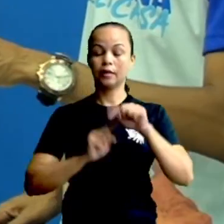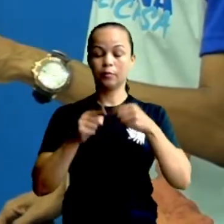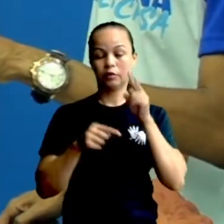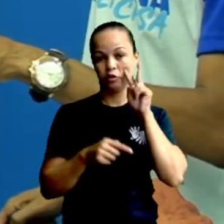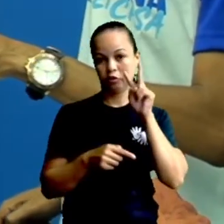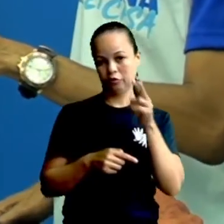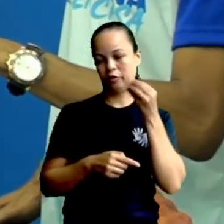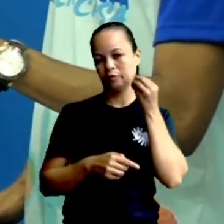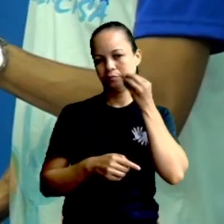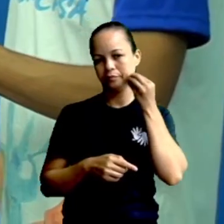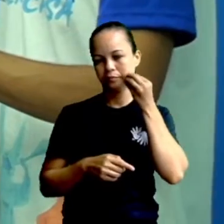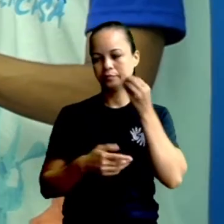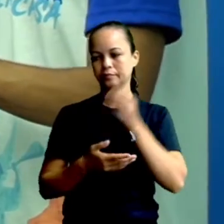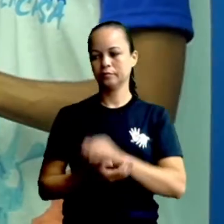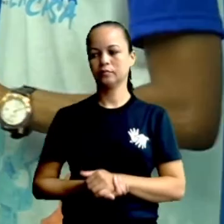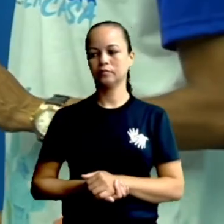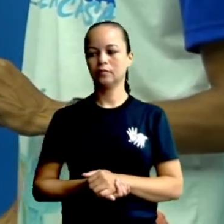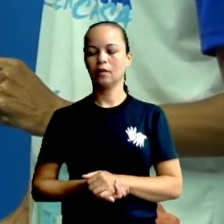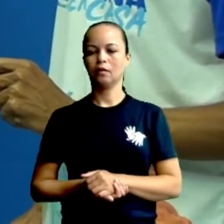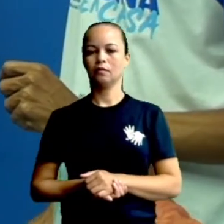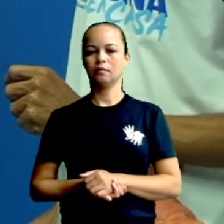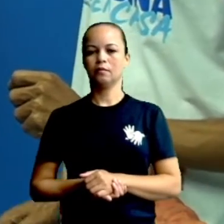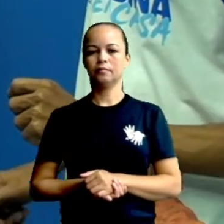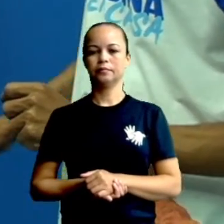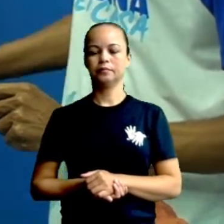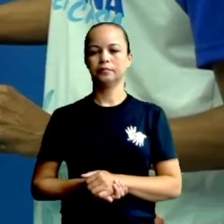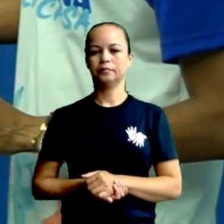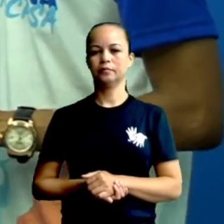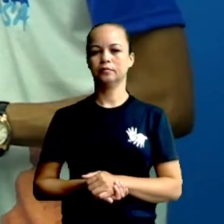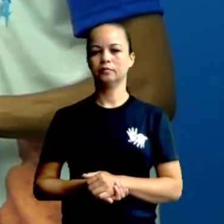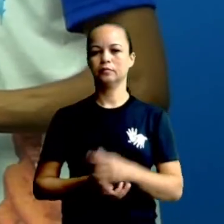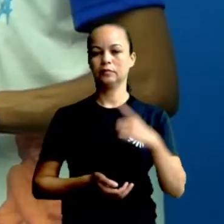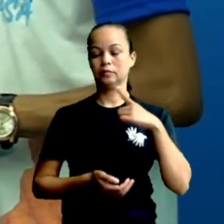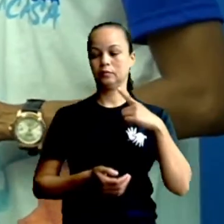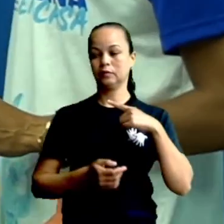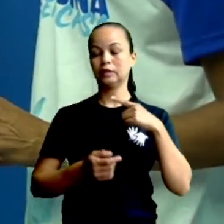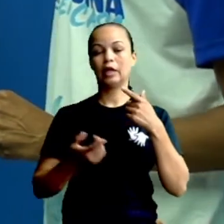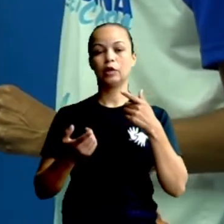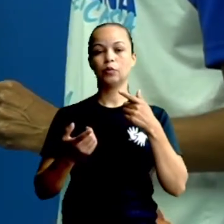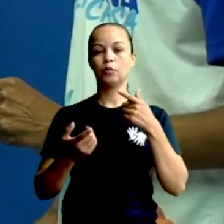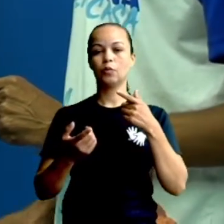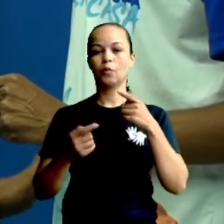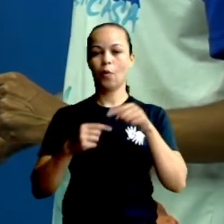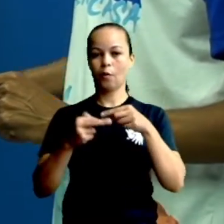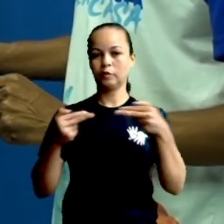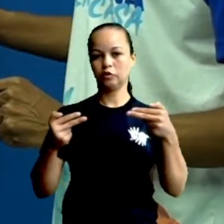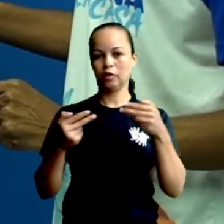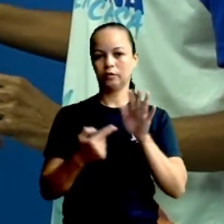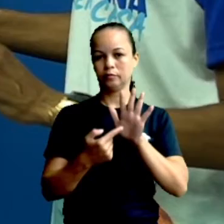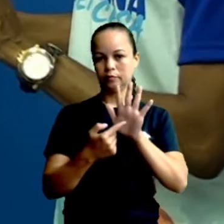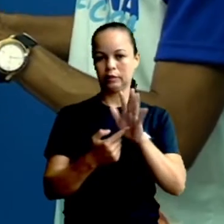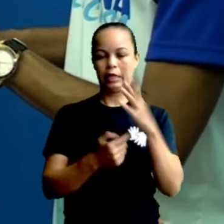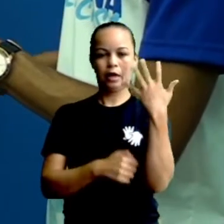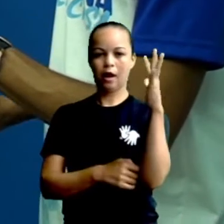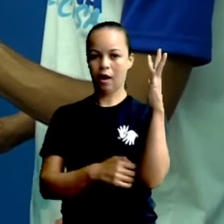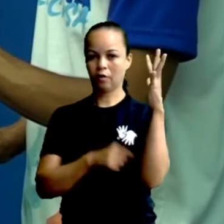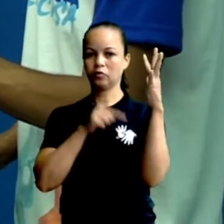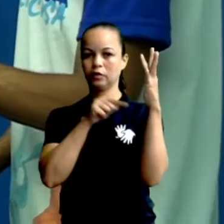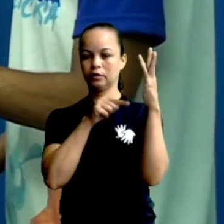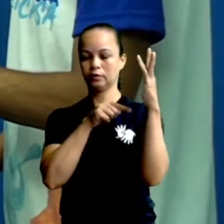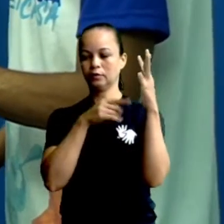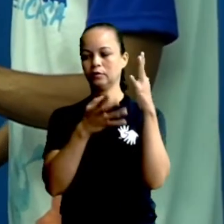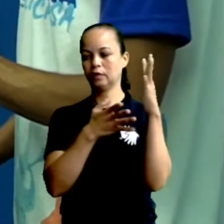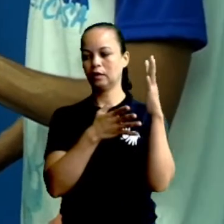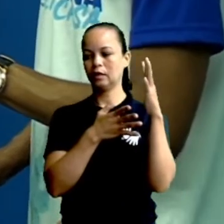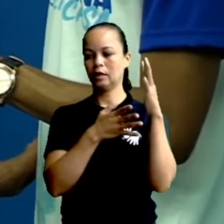Ó, eu tenho um objeto, aí tem aqui, ó, o C representa o